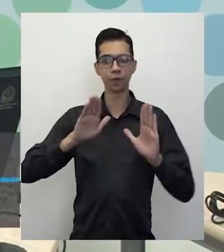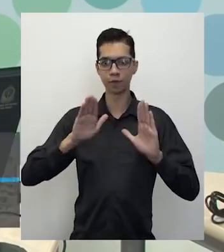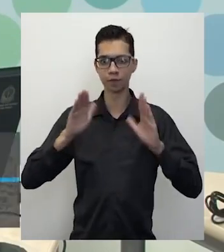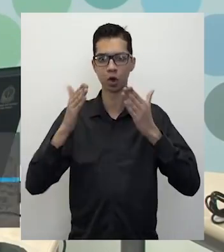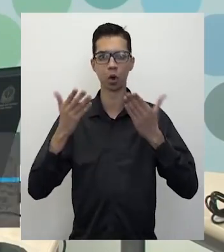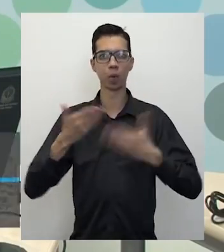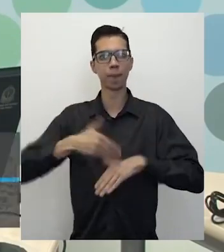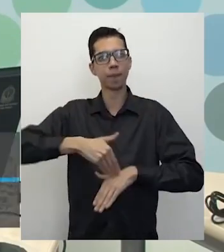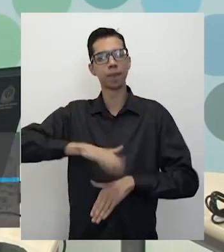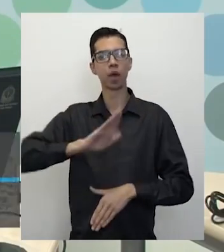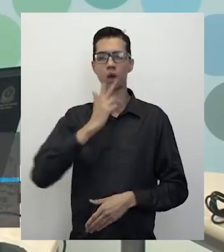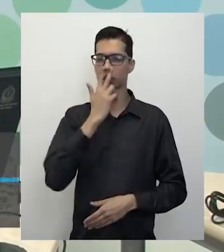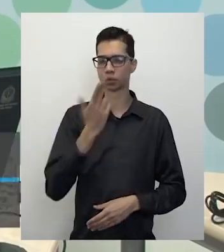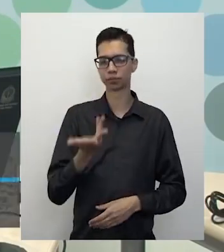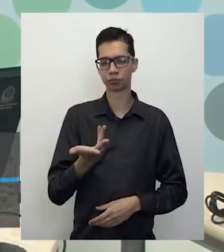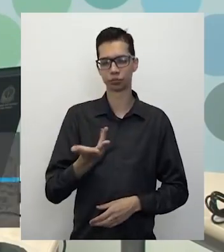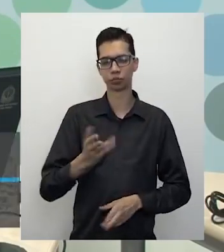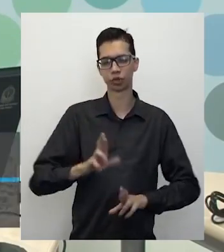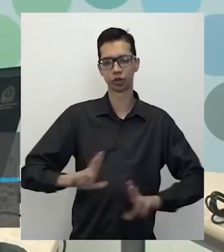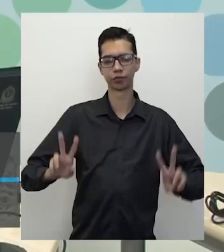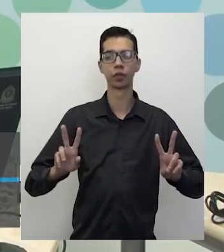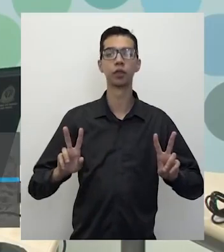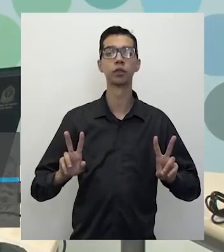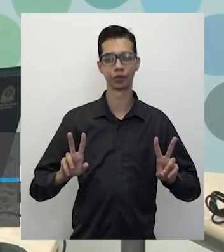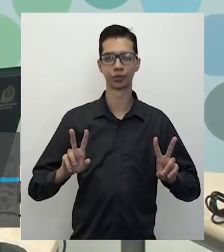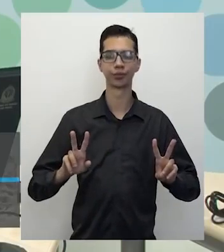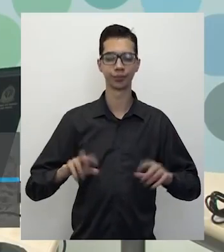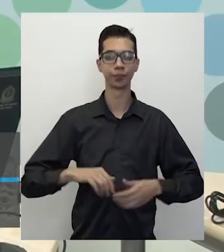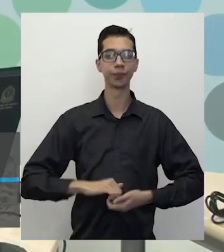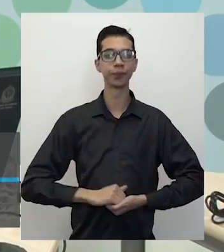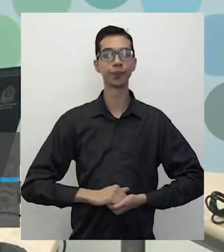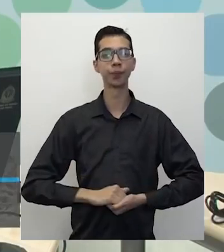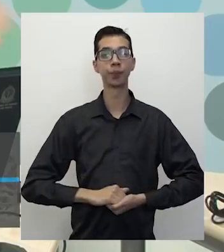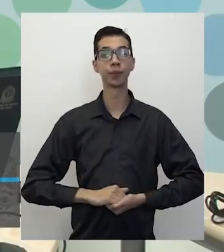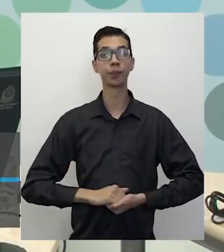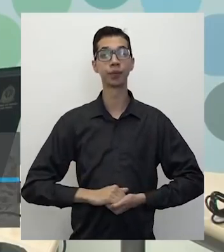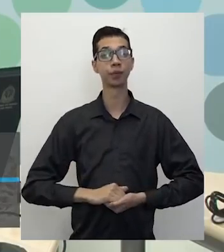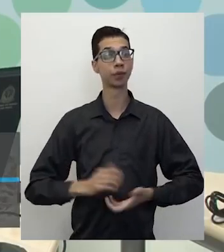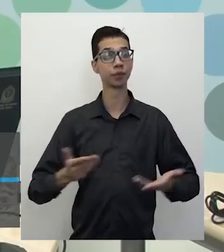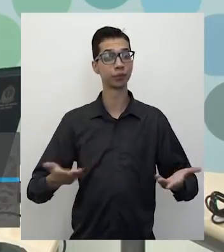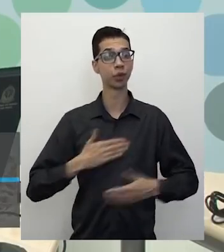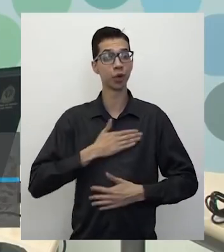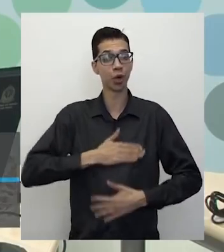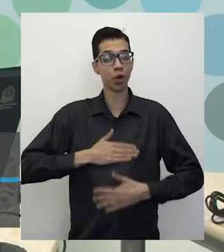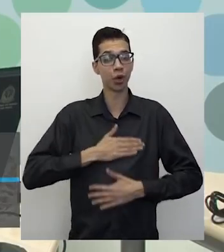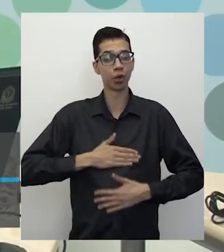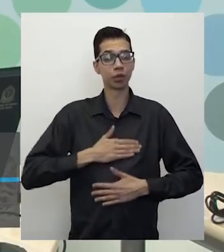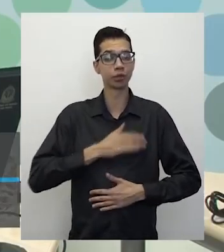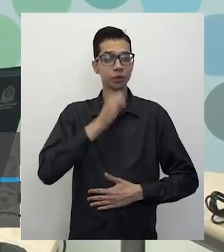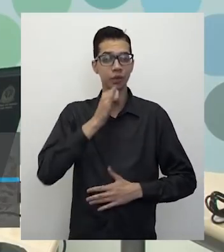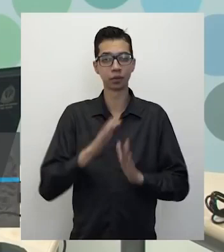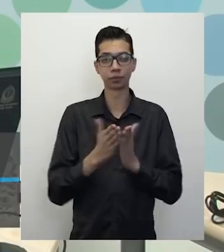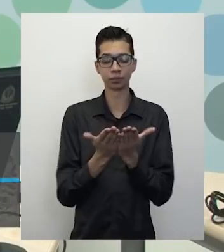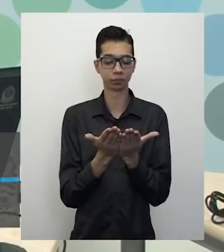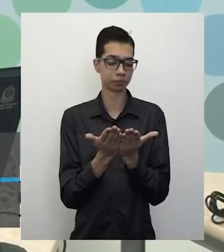uma análise interpretativa, ou enfim, é uma leitura diferente, né? Então... Tem gente que gosta de ler, pegar pega um café, senta